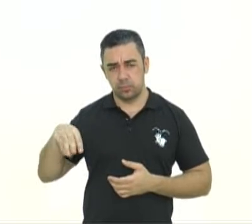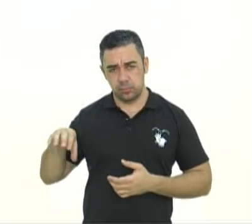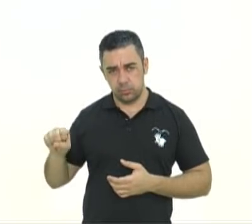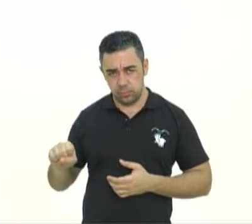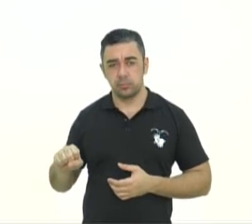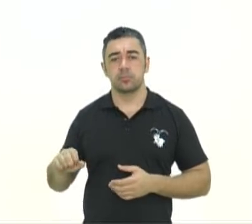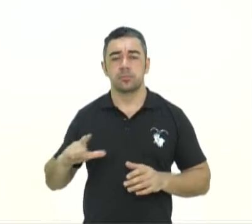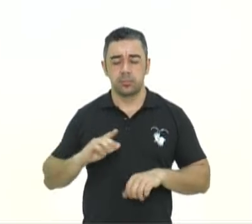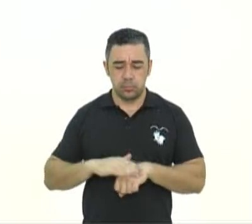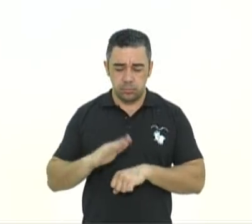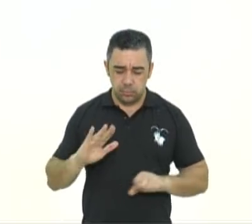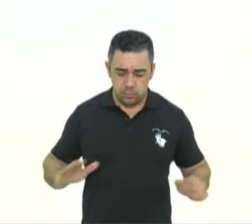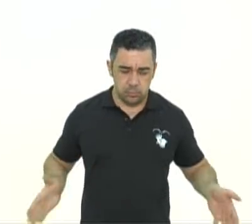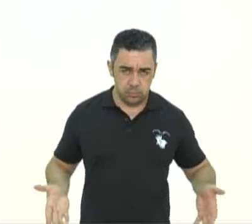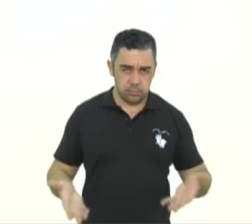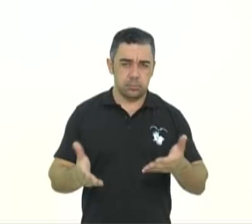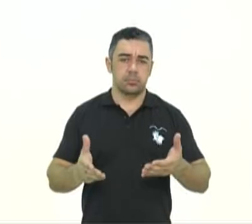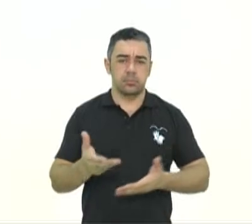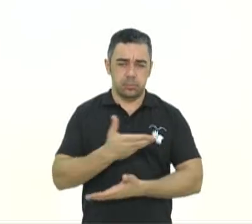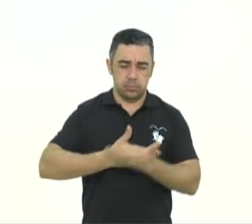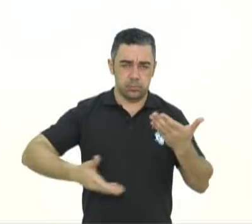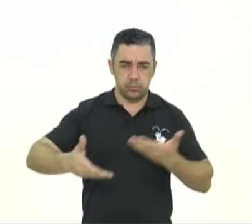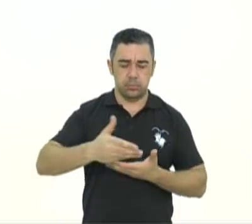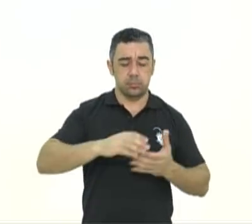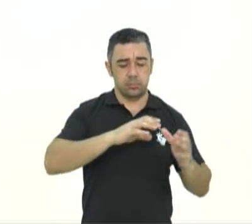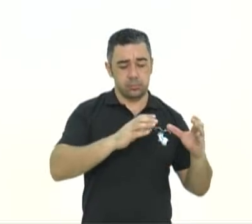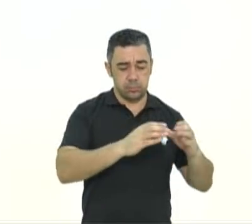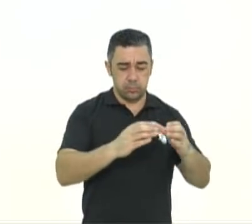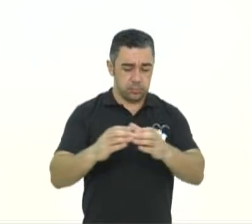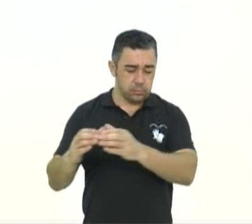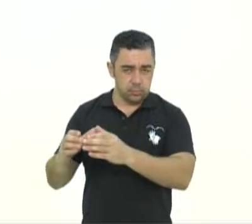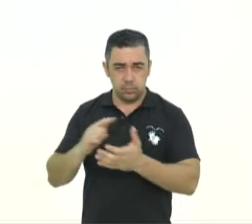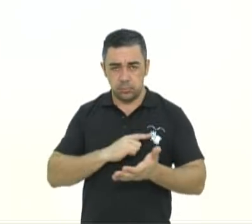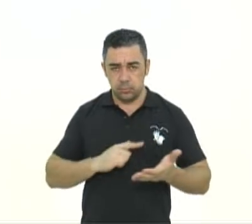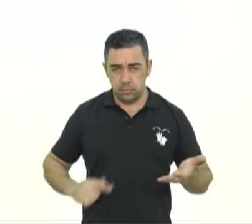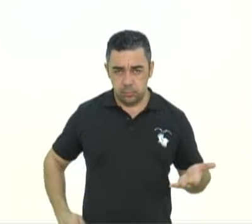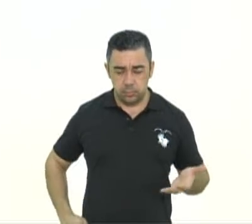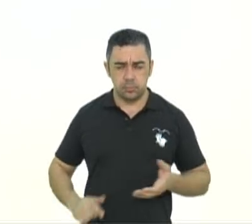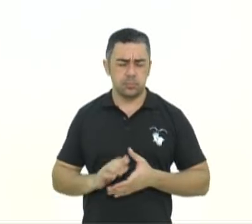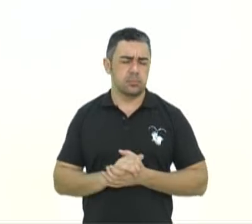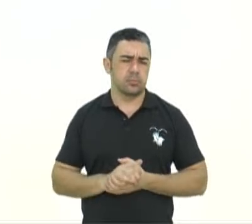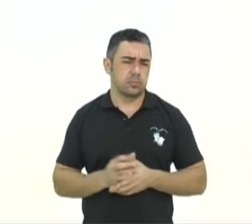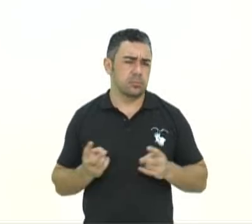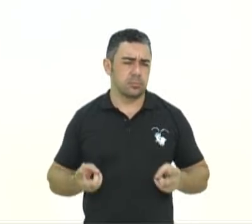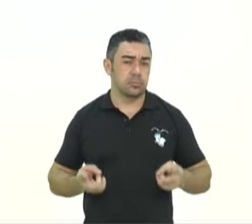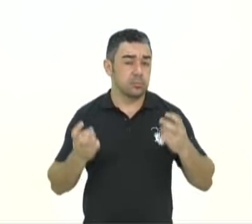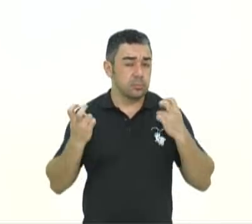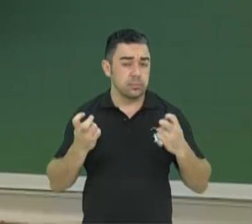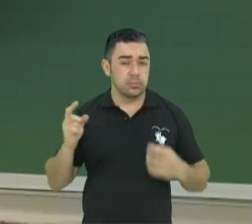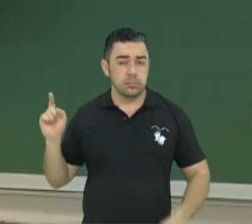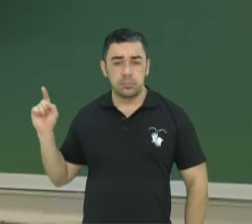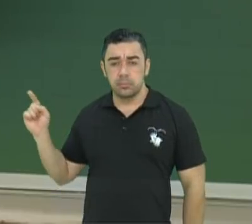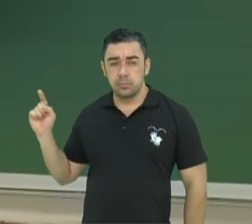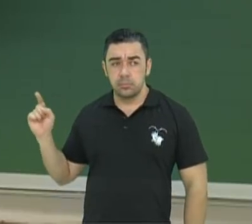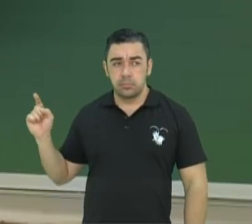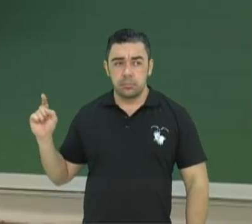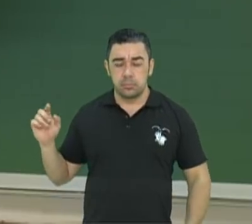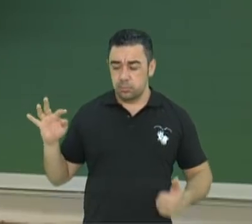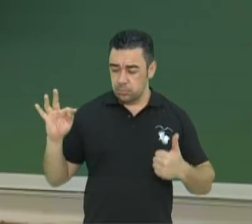de intensificar a cooperação entre os órgãos governamentais. Então, observe os verbos